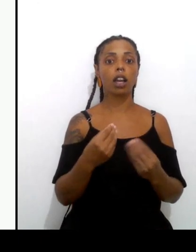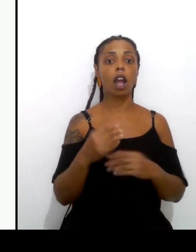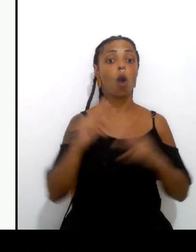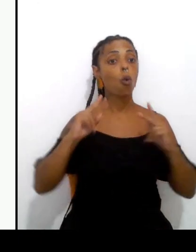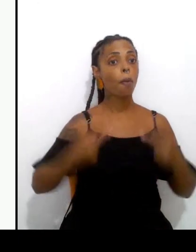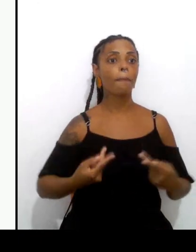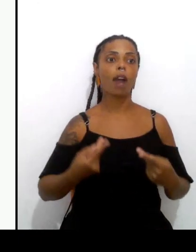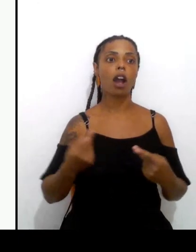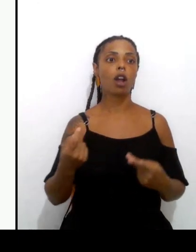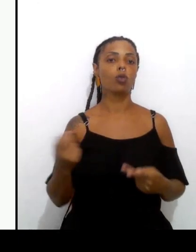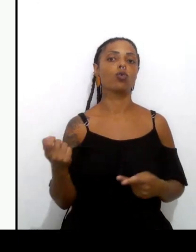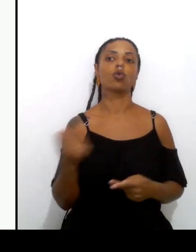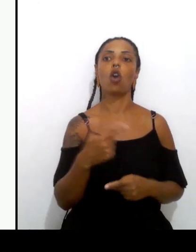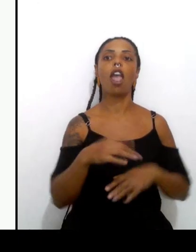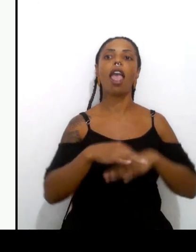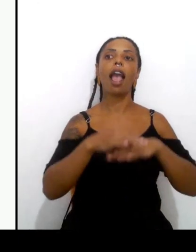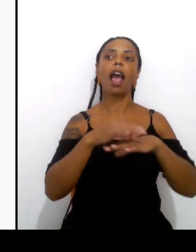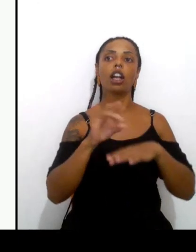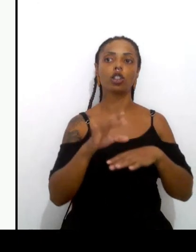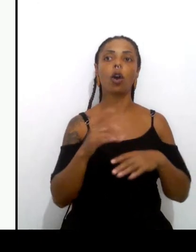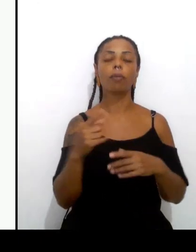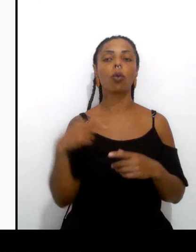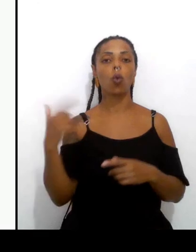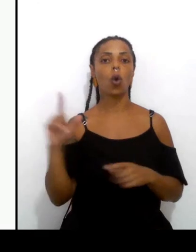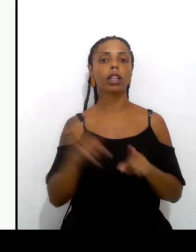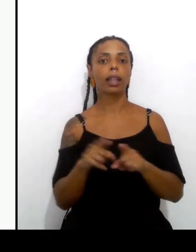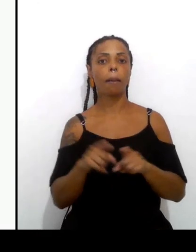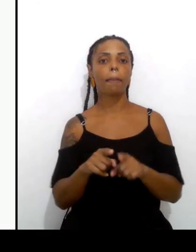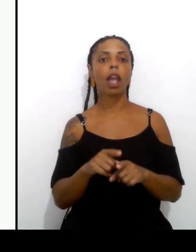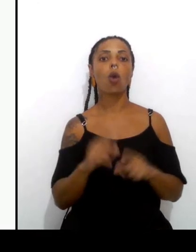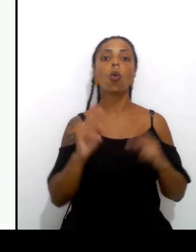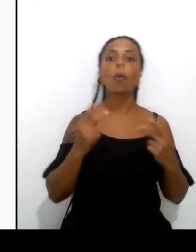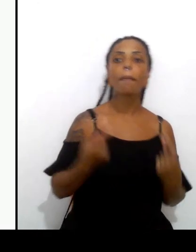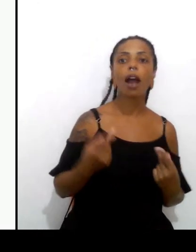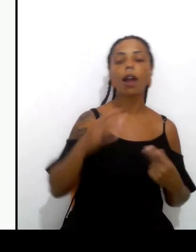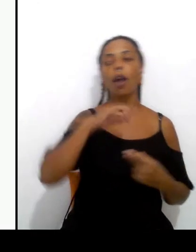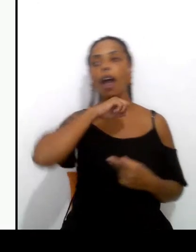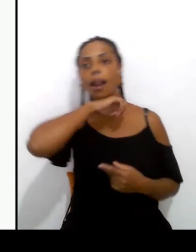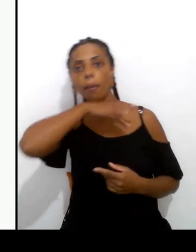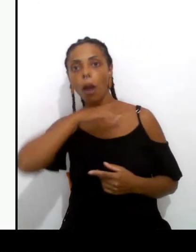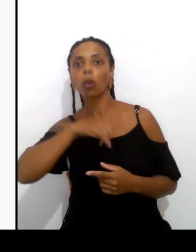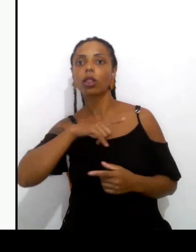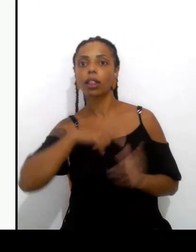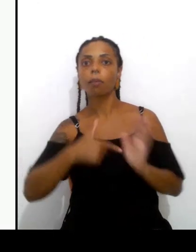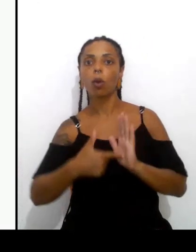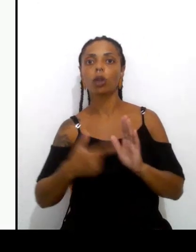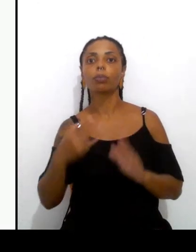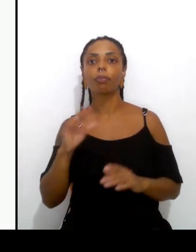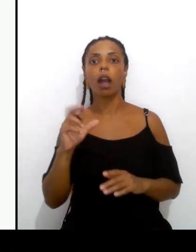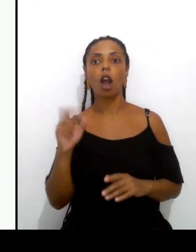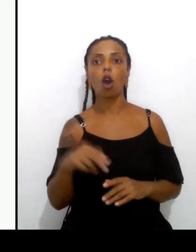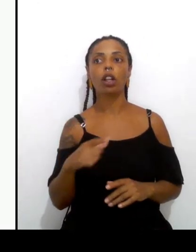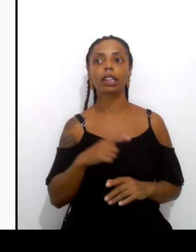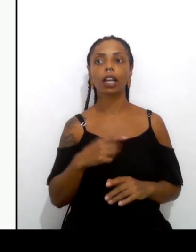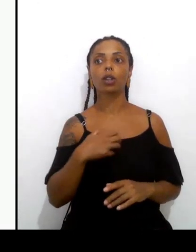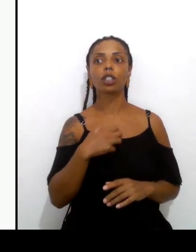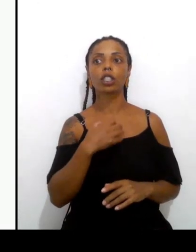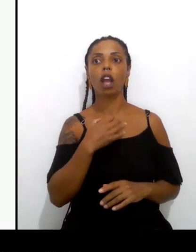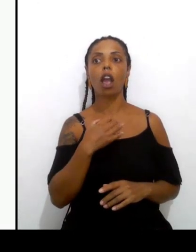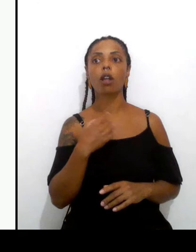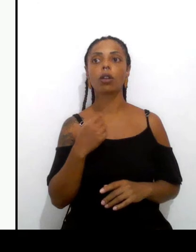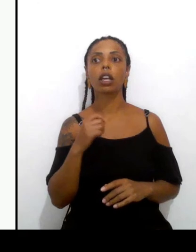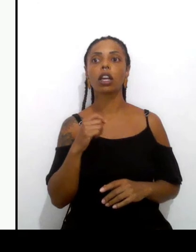e animal bacon aqui tem uma posição material e uma crença de que não existe nada